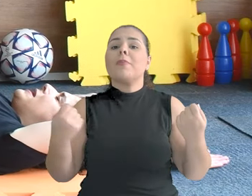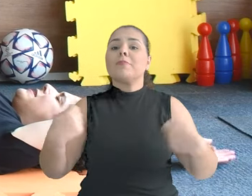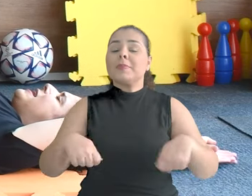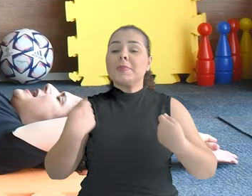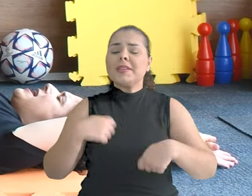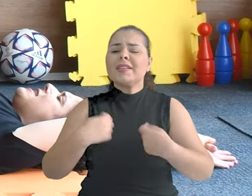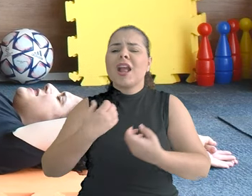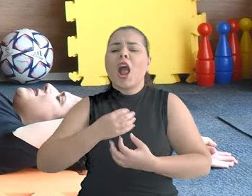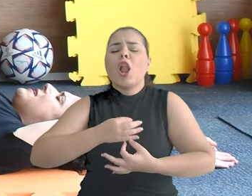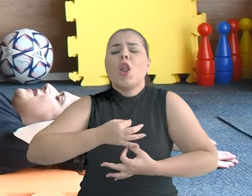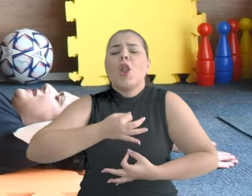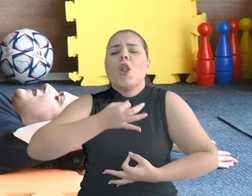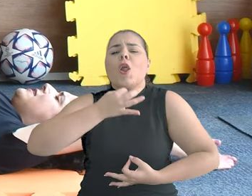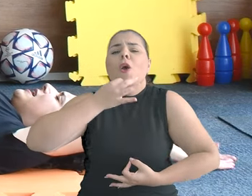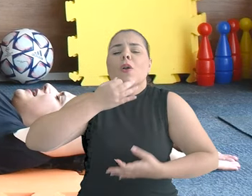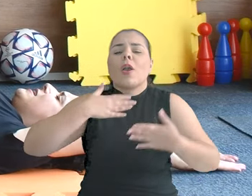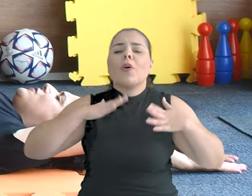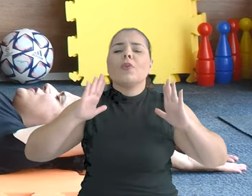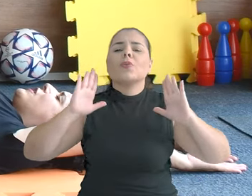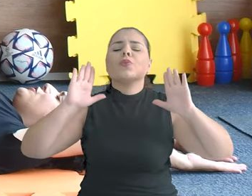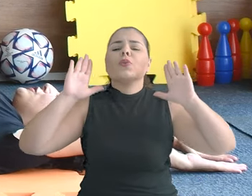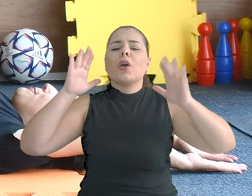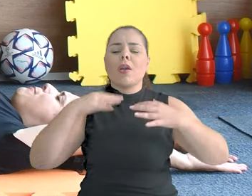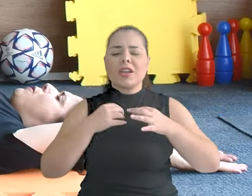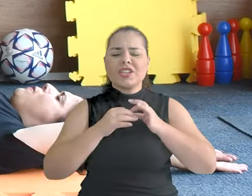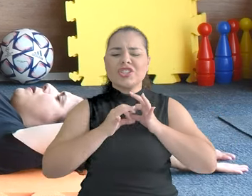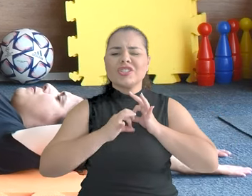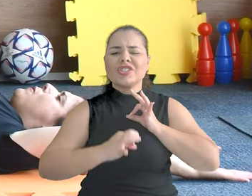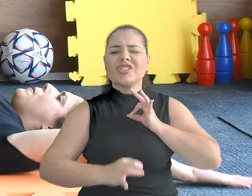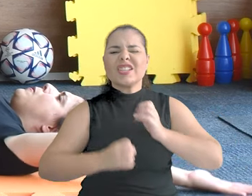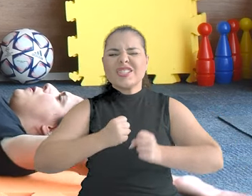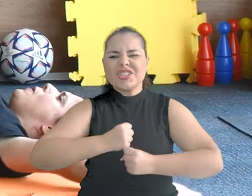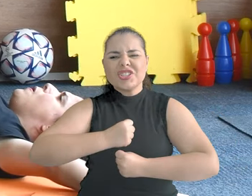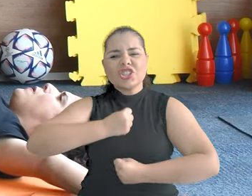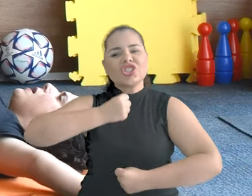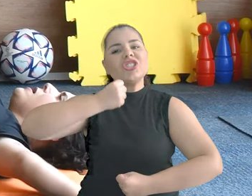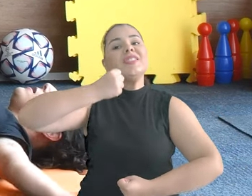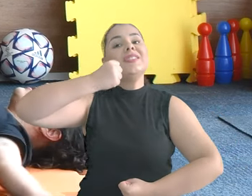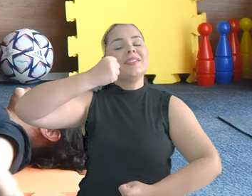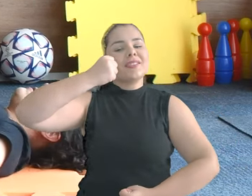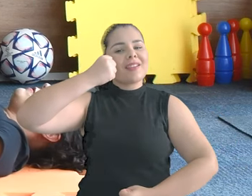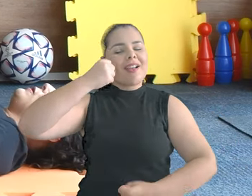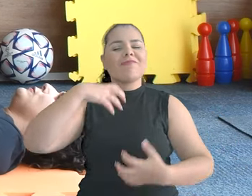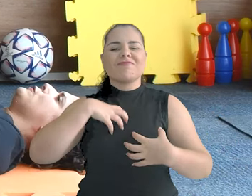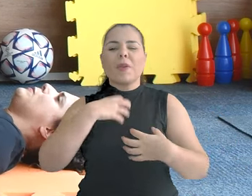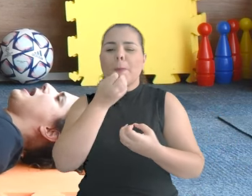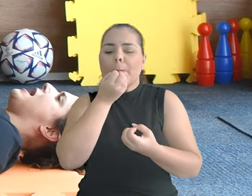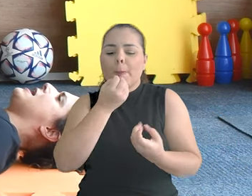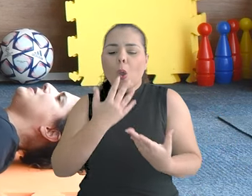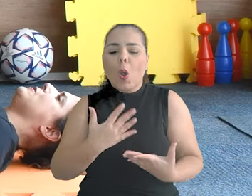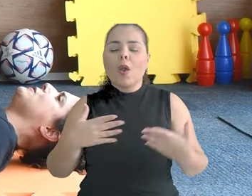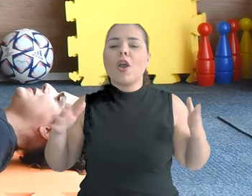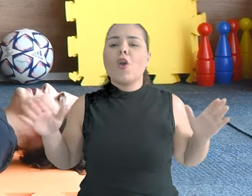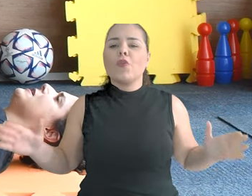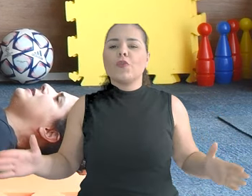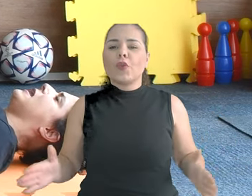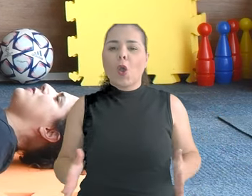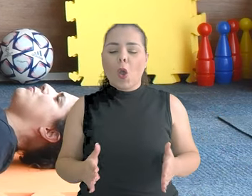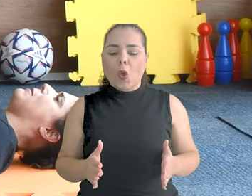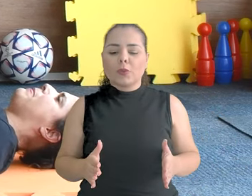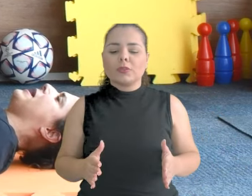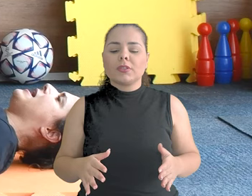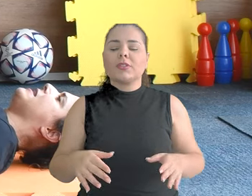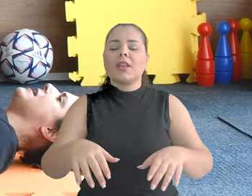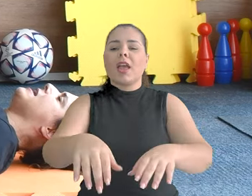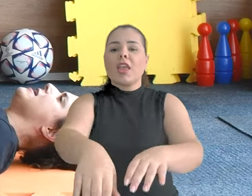braços lá para trás. Dá aquela esticadinha boa, boa, boa. Volta os braços.